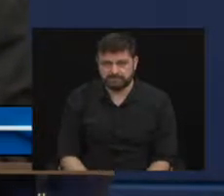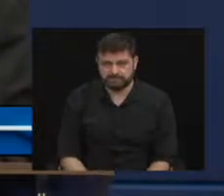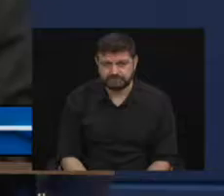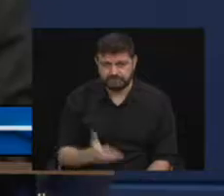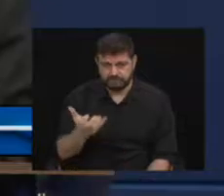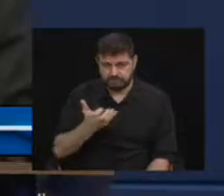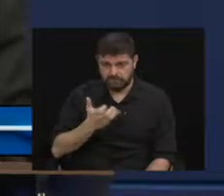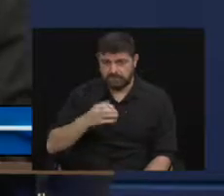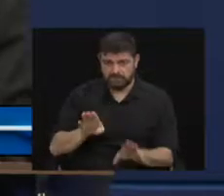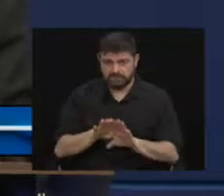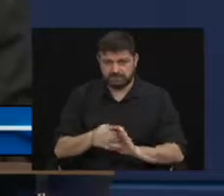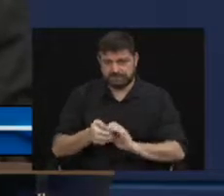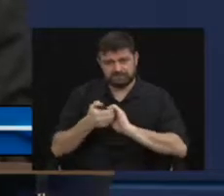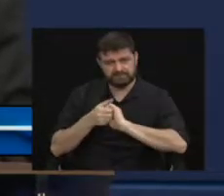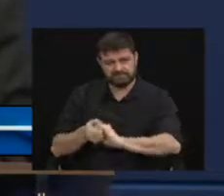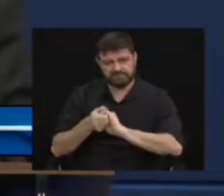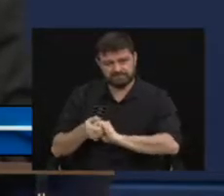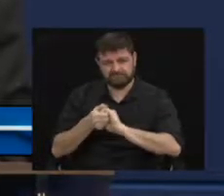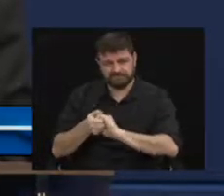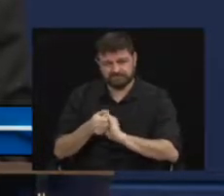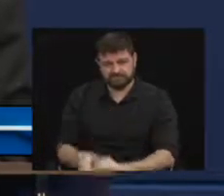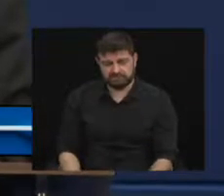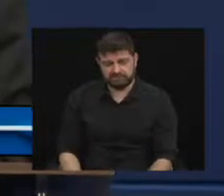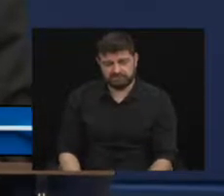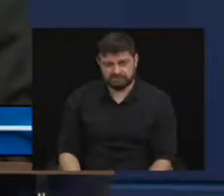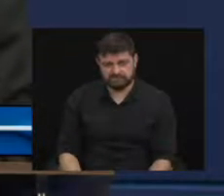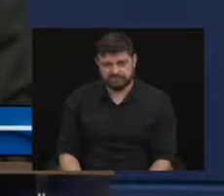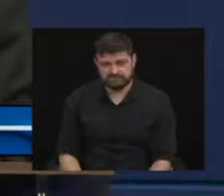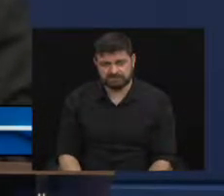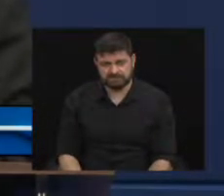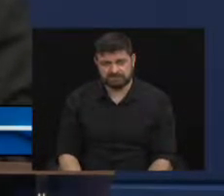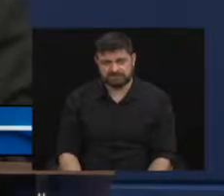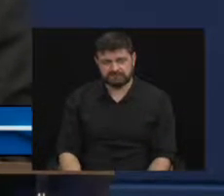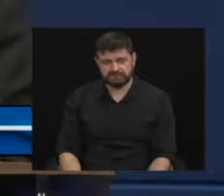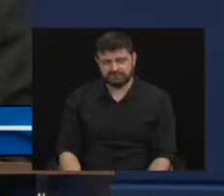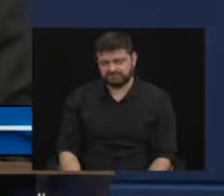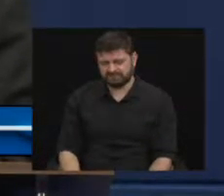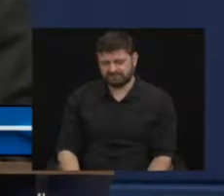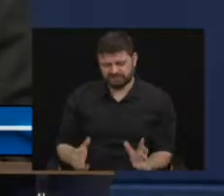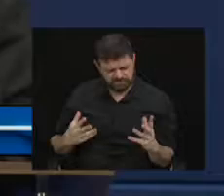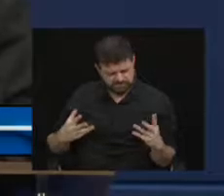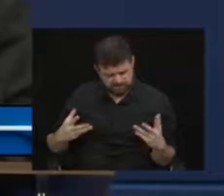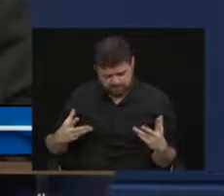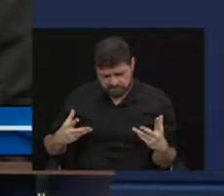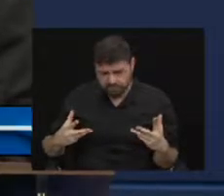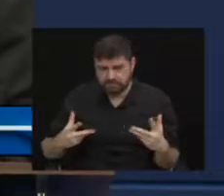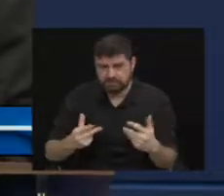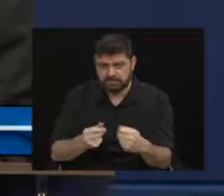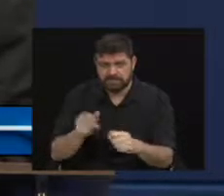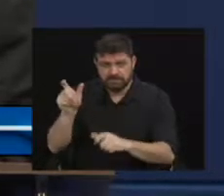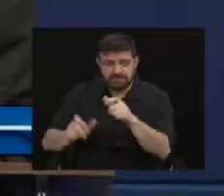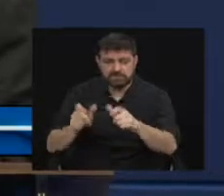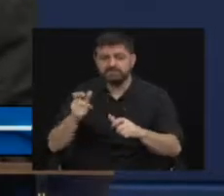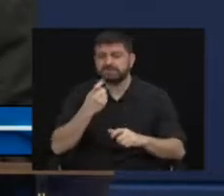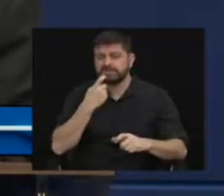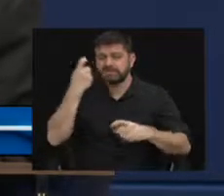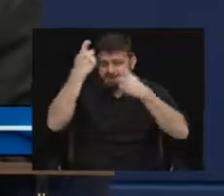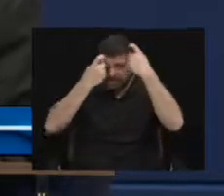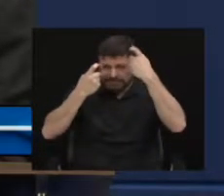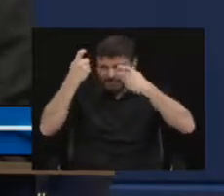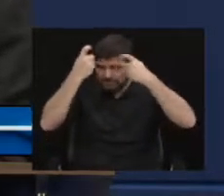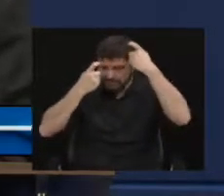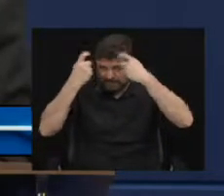querendo bem para a nossa cidade. Este vereador sempre ao lado do povo. Quero parabenizar